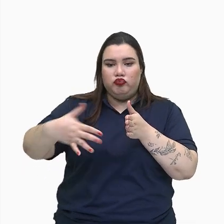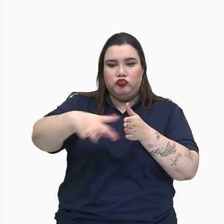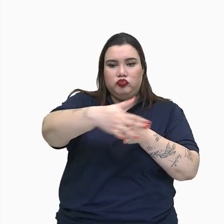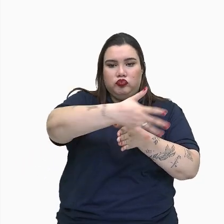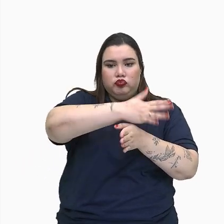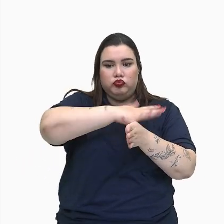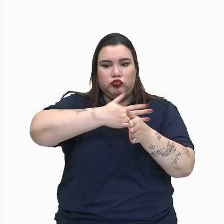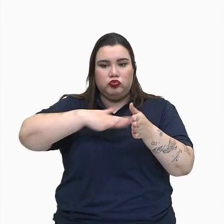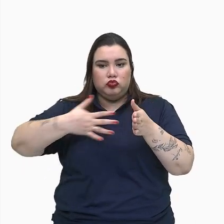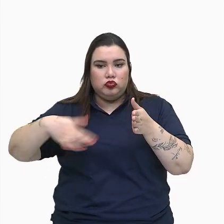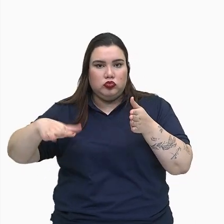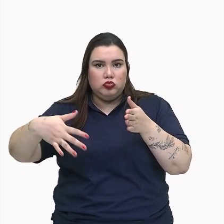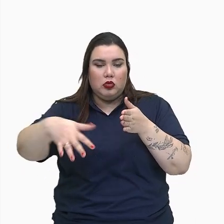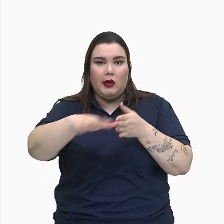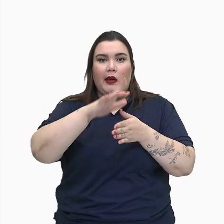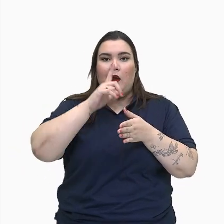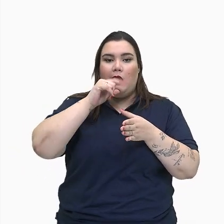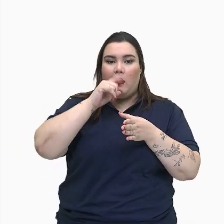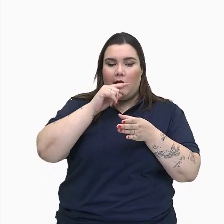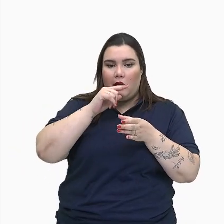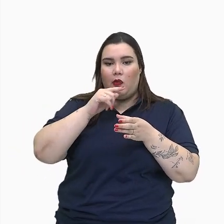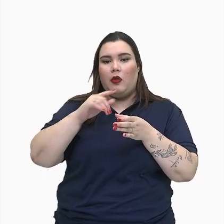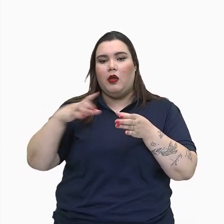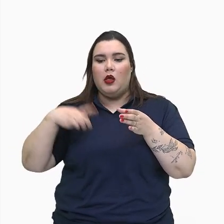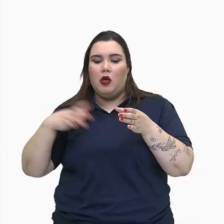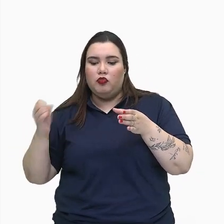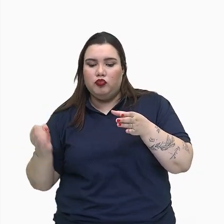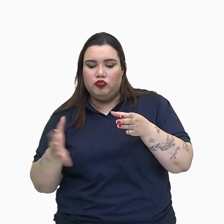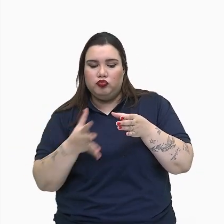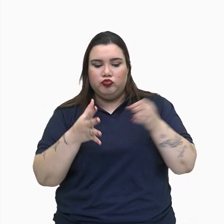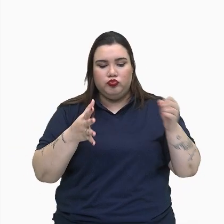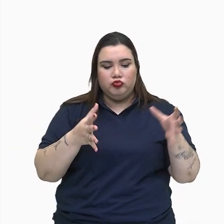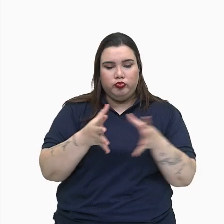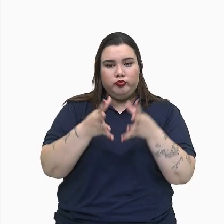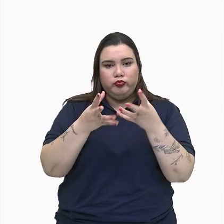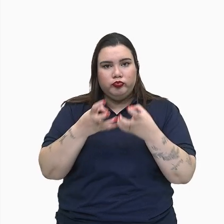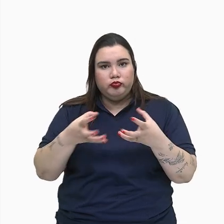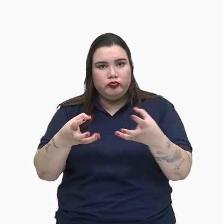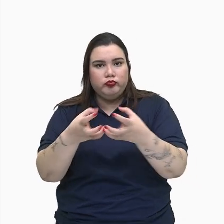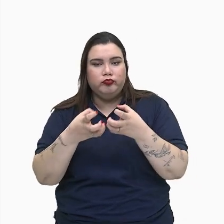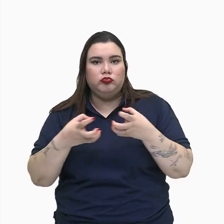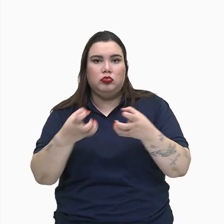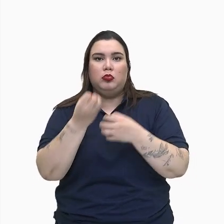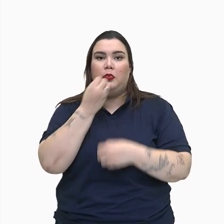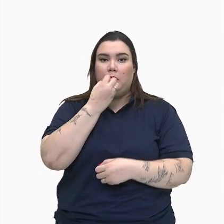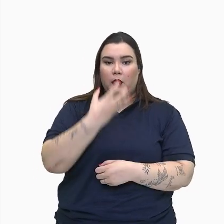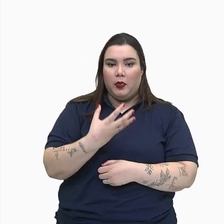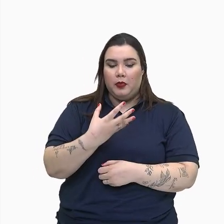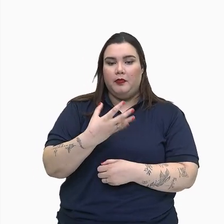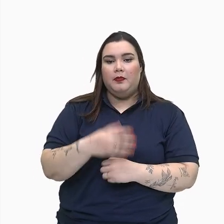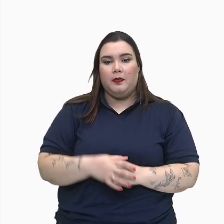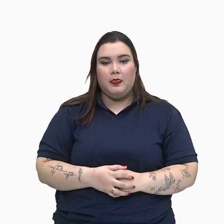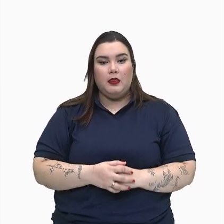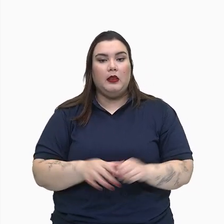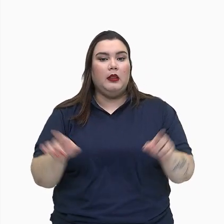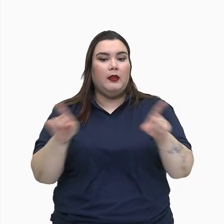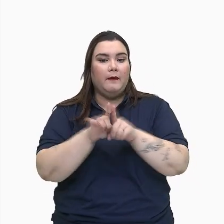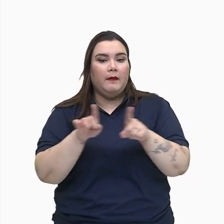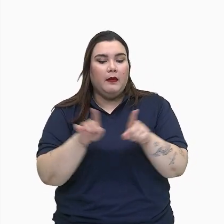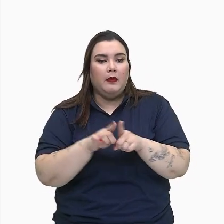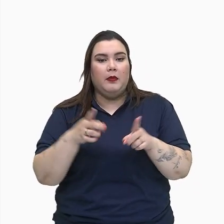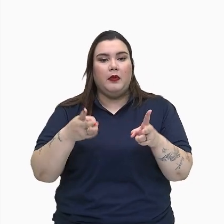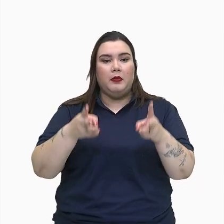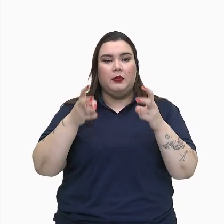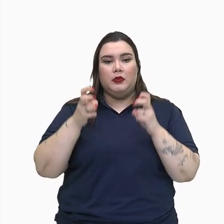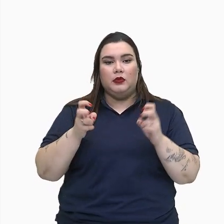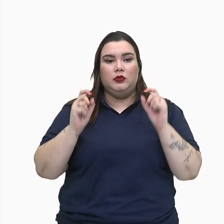esses terraços ali, ó, vai garantir que tudo esteja sempre muito bem irrigado. Para além disso, a gente viu também, no